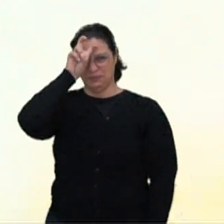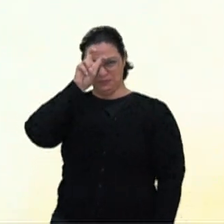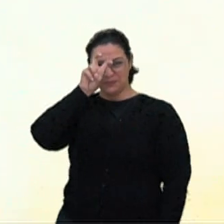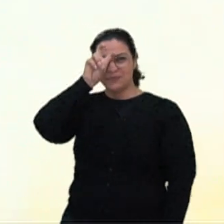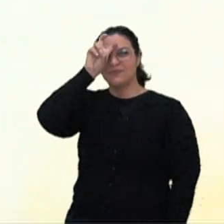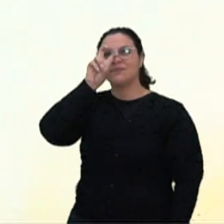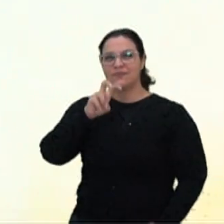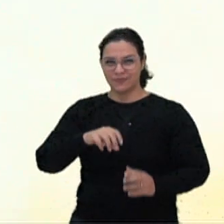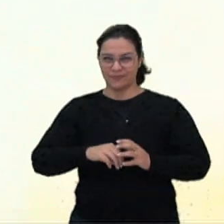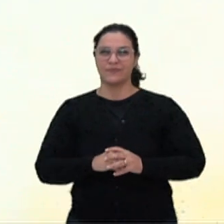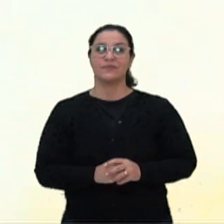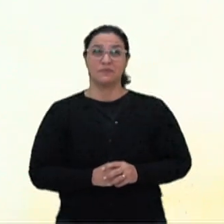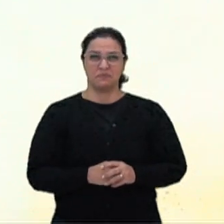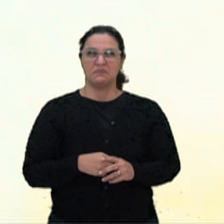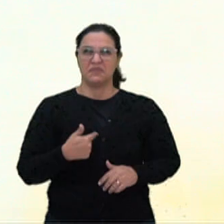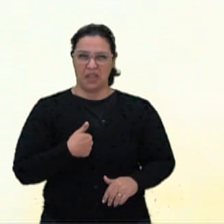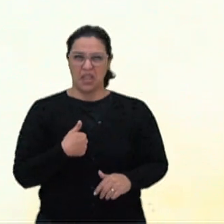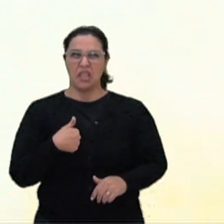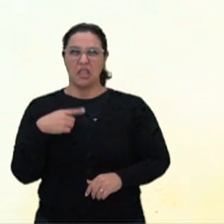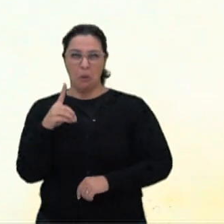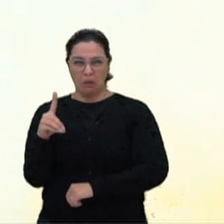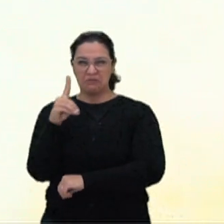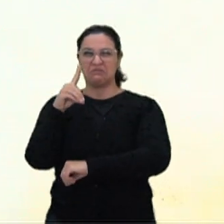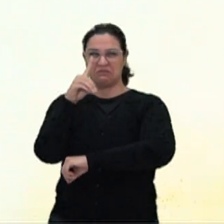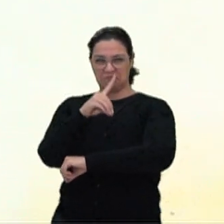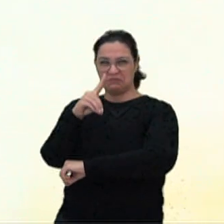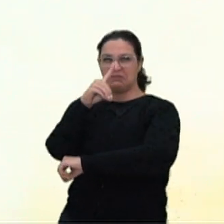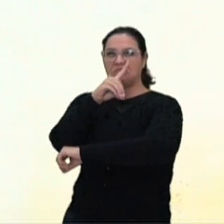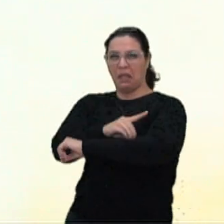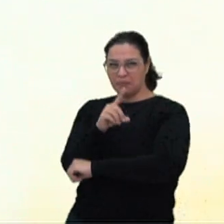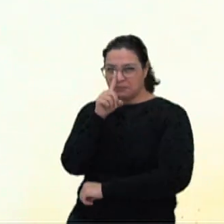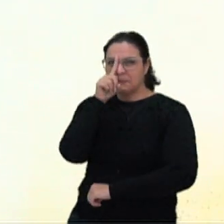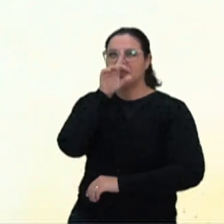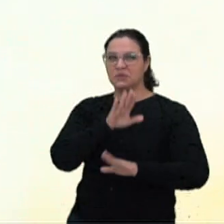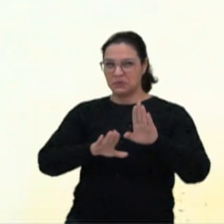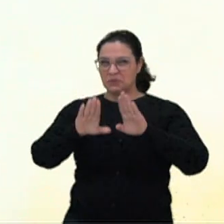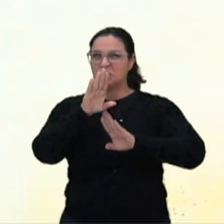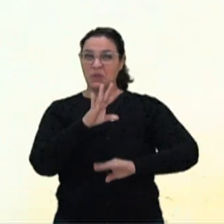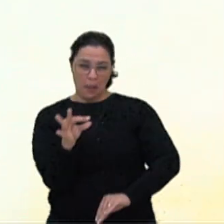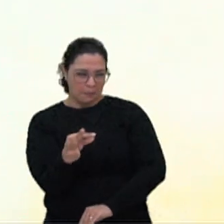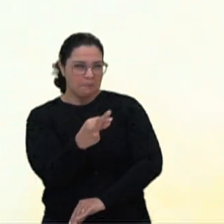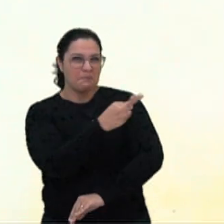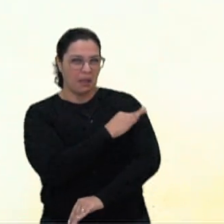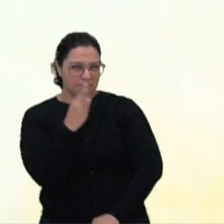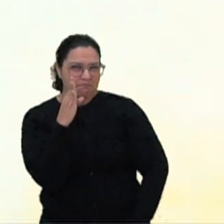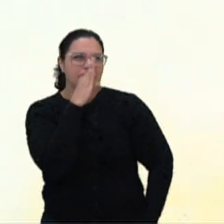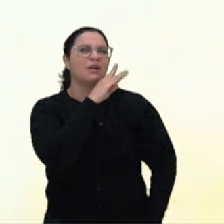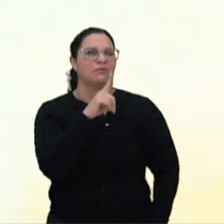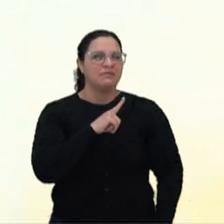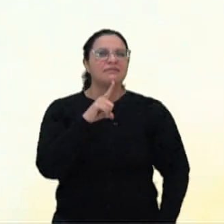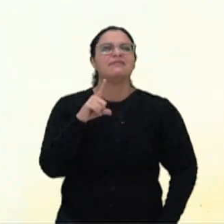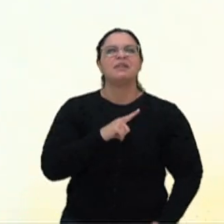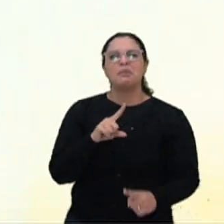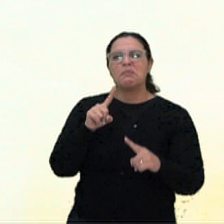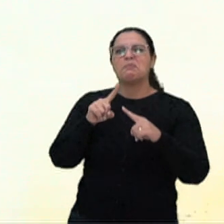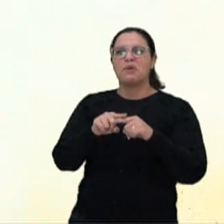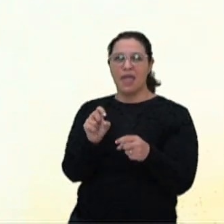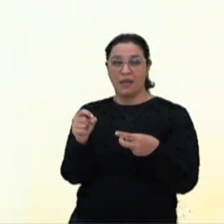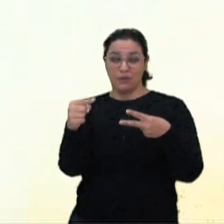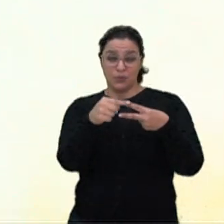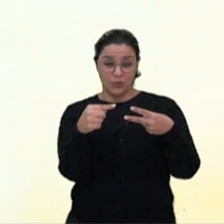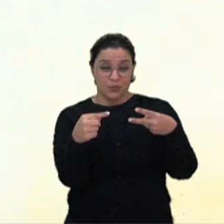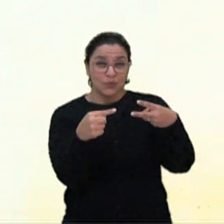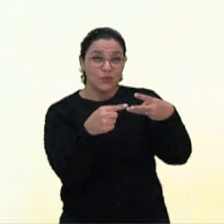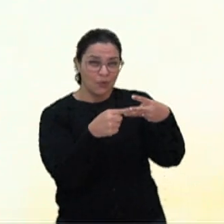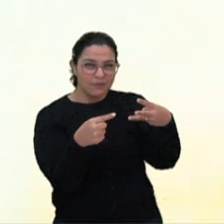odioso do Egito. Eu sou dengoso e perigoso, minha picada é do mal. Pois eu transmito os